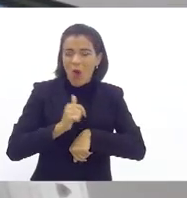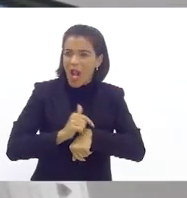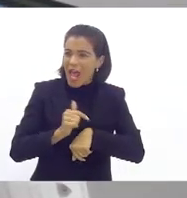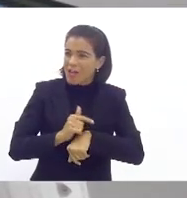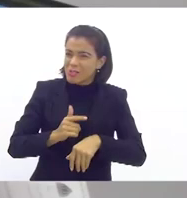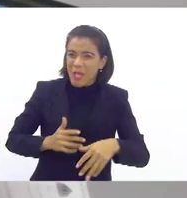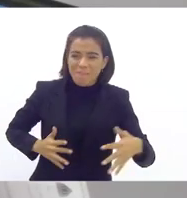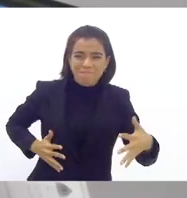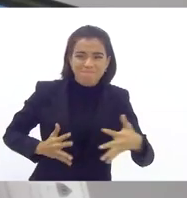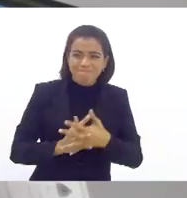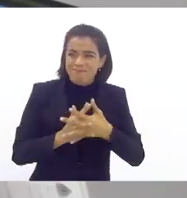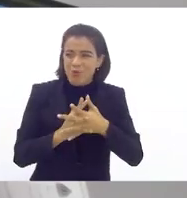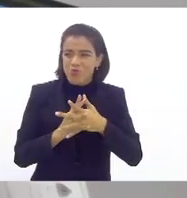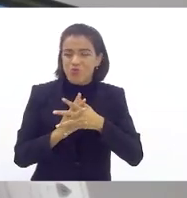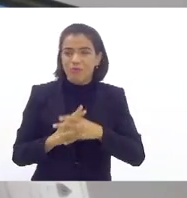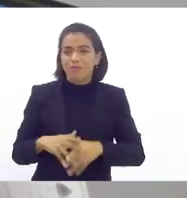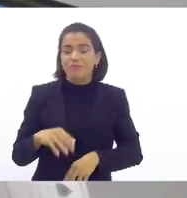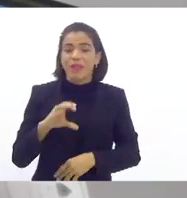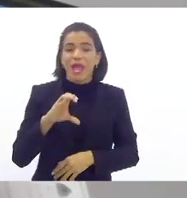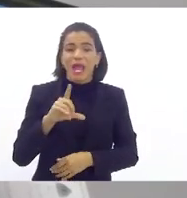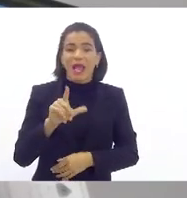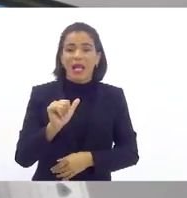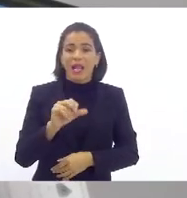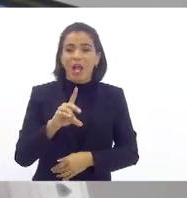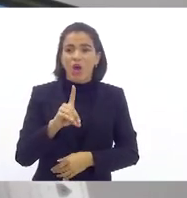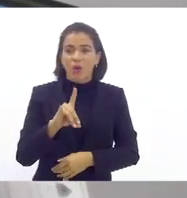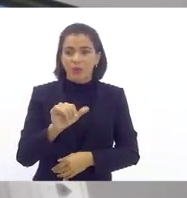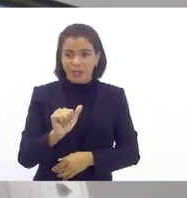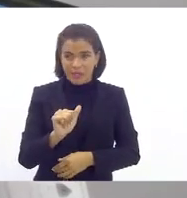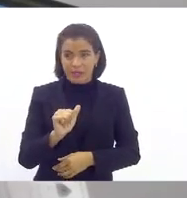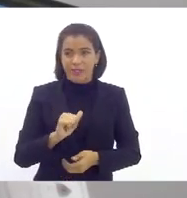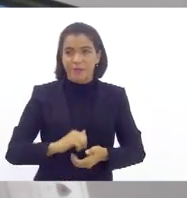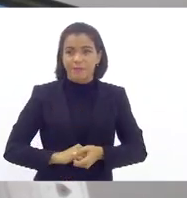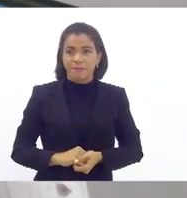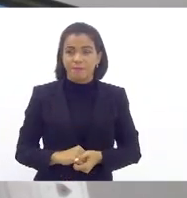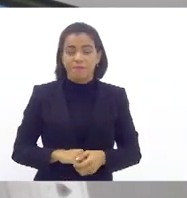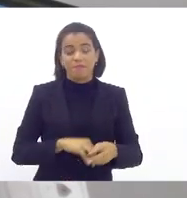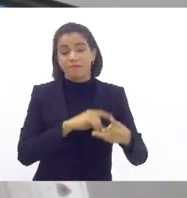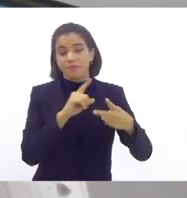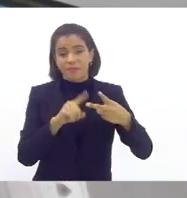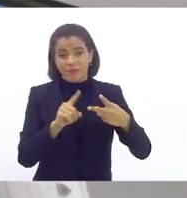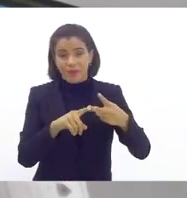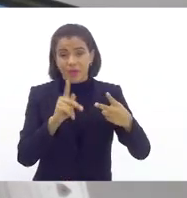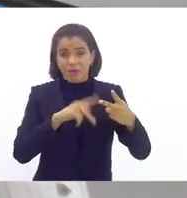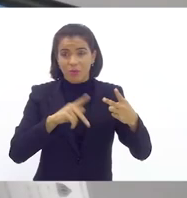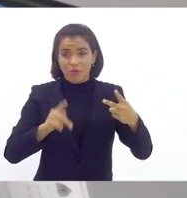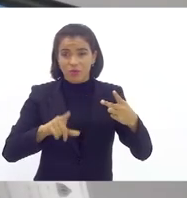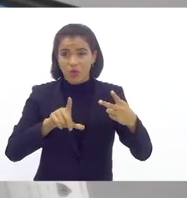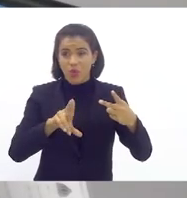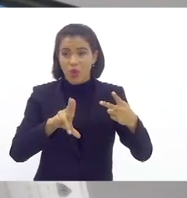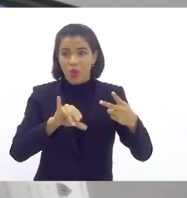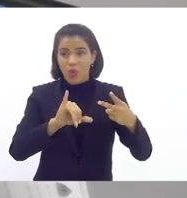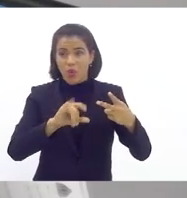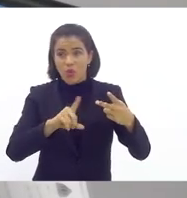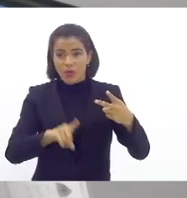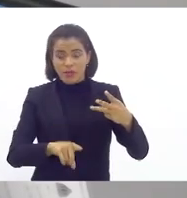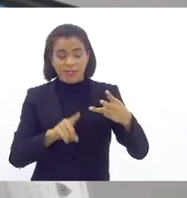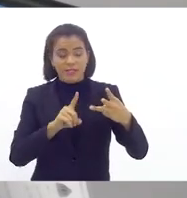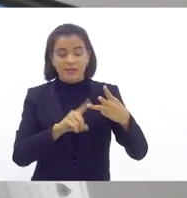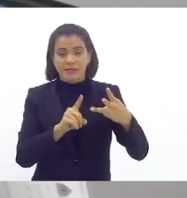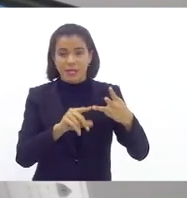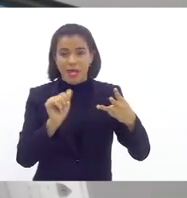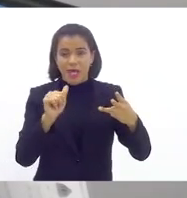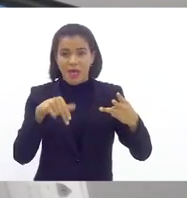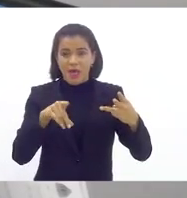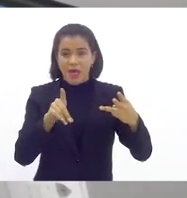estourado. Está aqui a Cláudia Vitalino, já chama aqui para frente. Na sequência, o professor Luiz Fernando, a